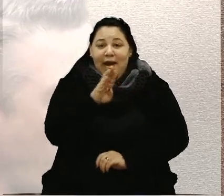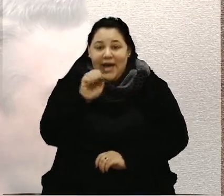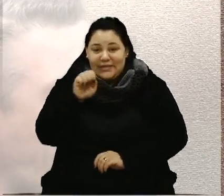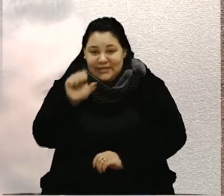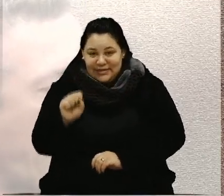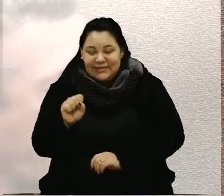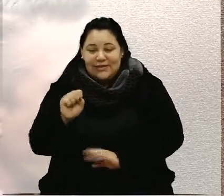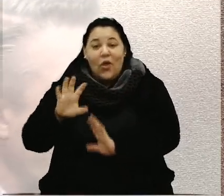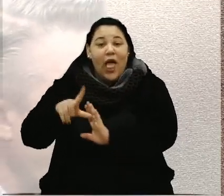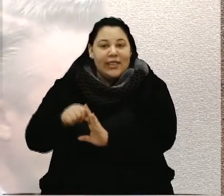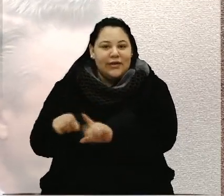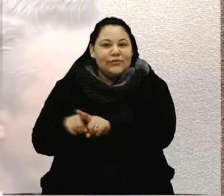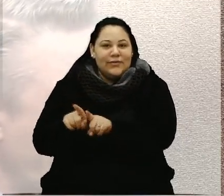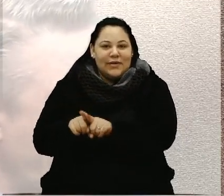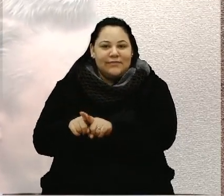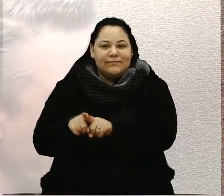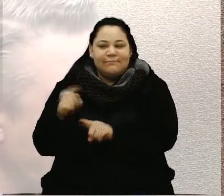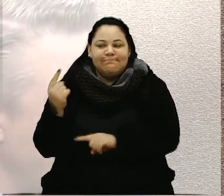e ele,